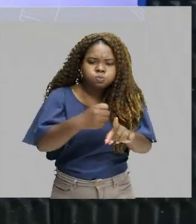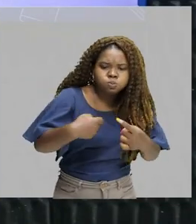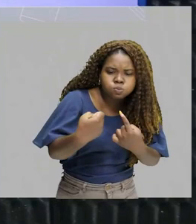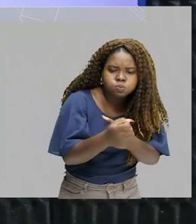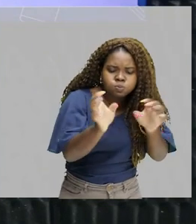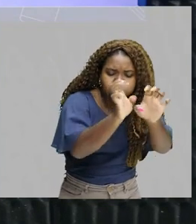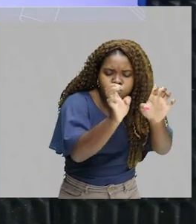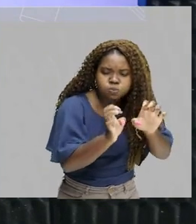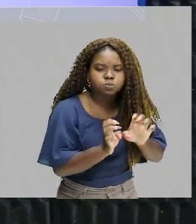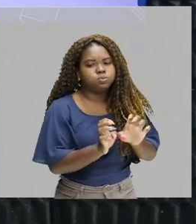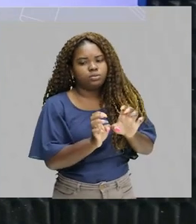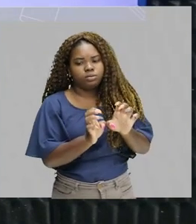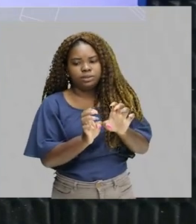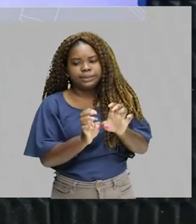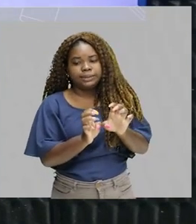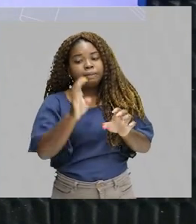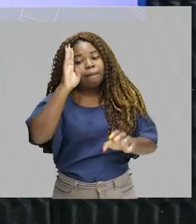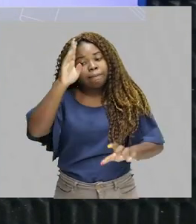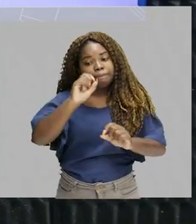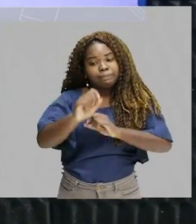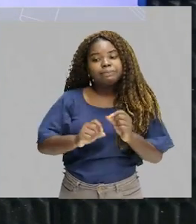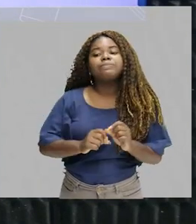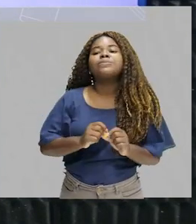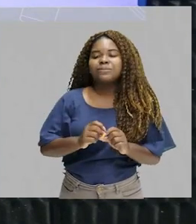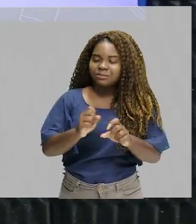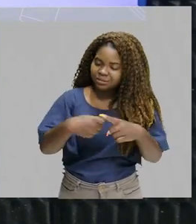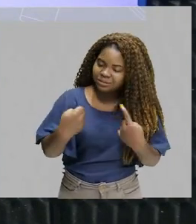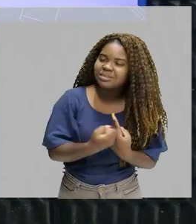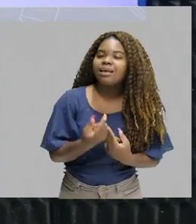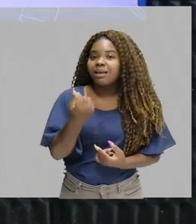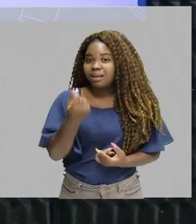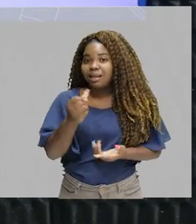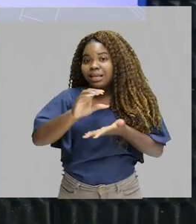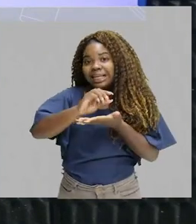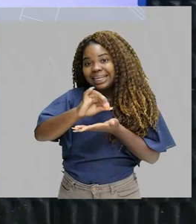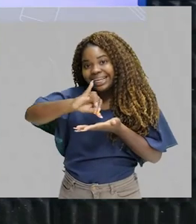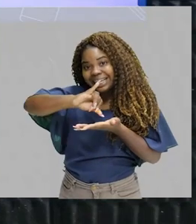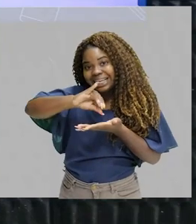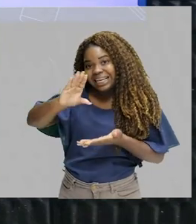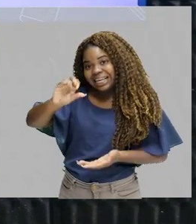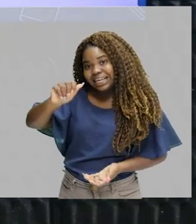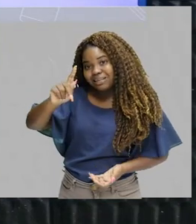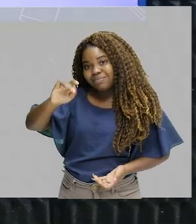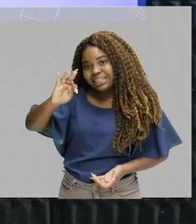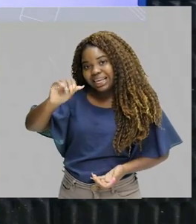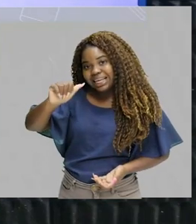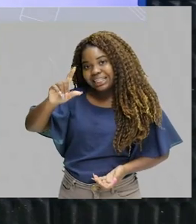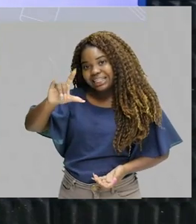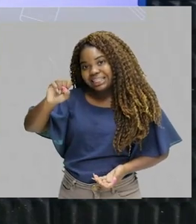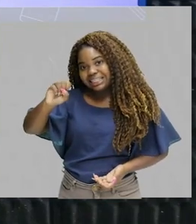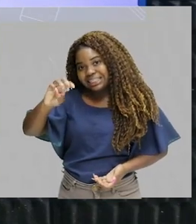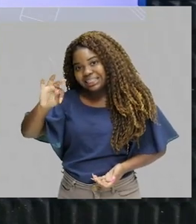se estruturam principalmente na sociedade capitalista então quando a gente fala de